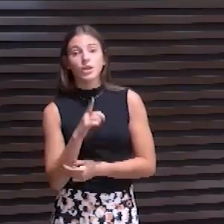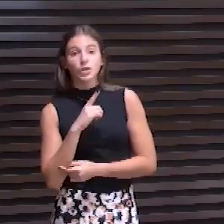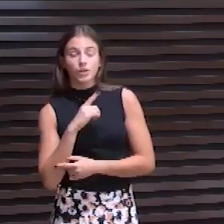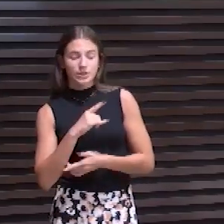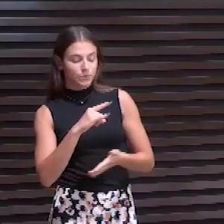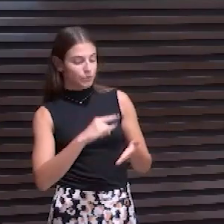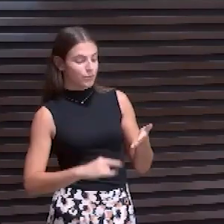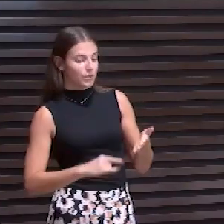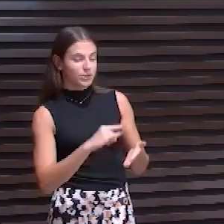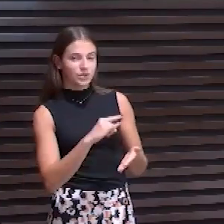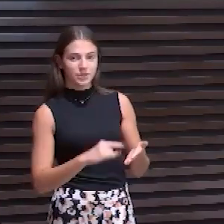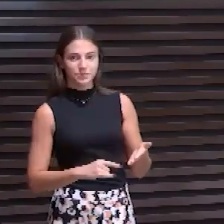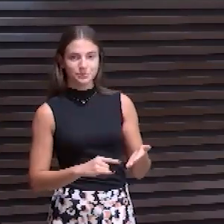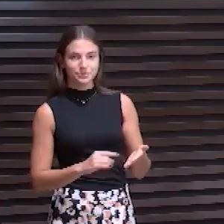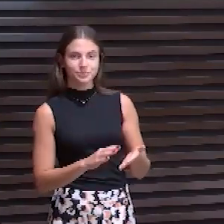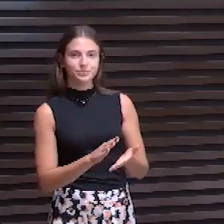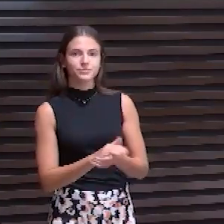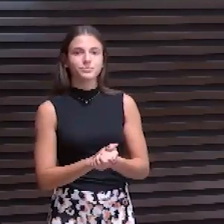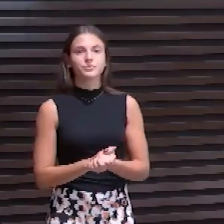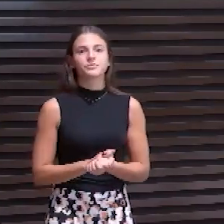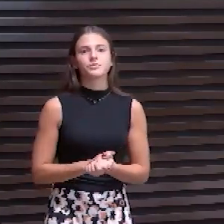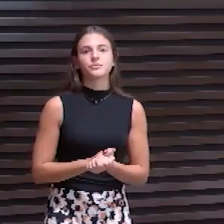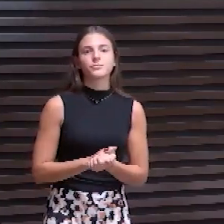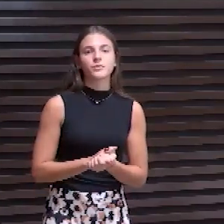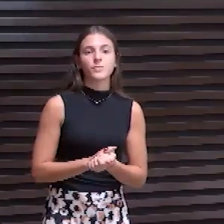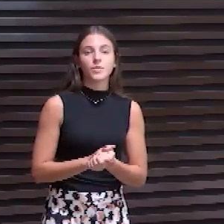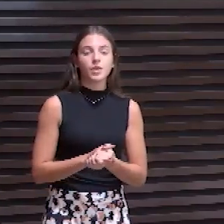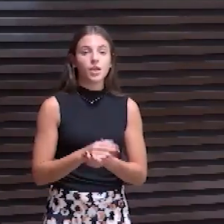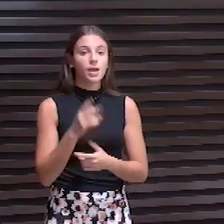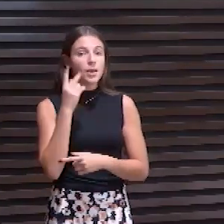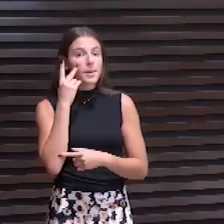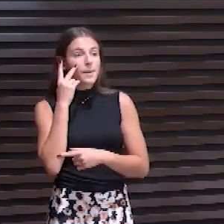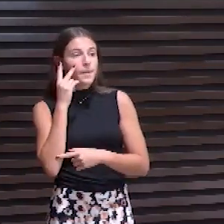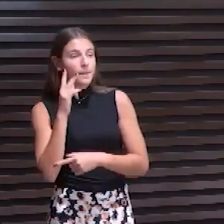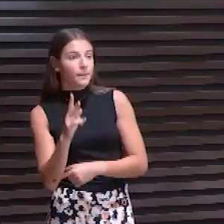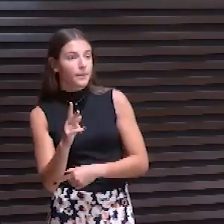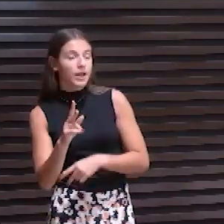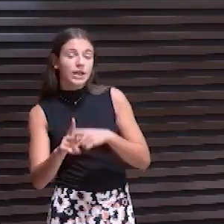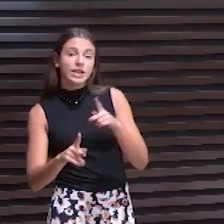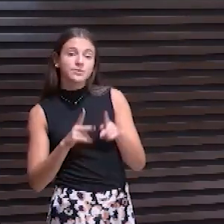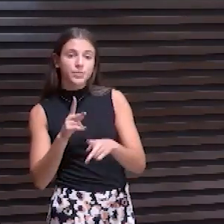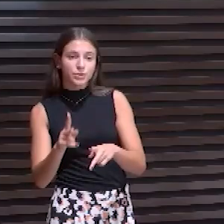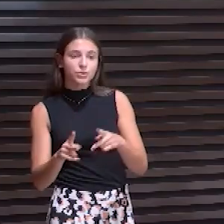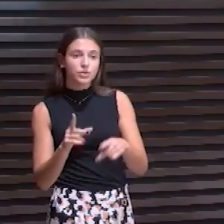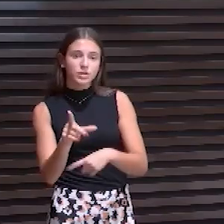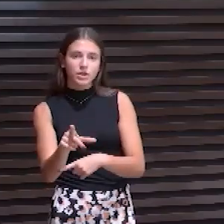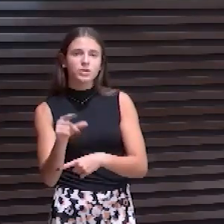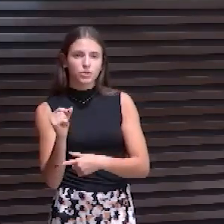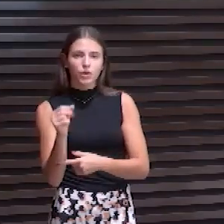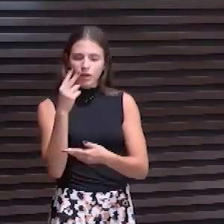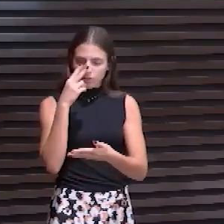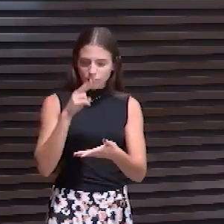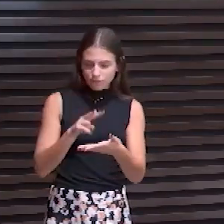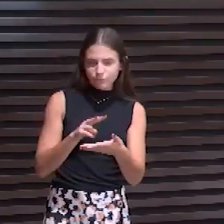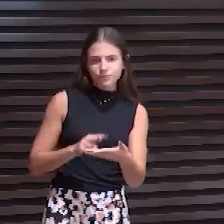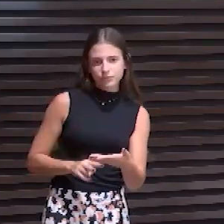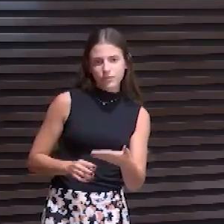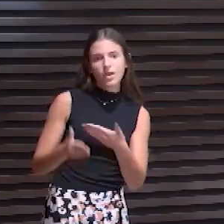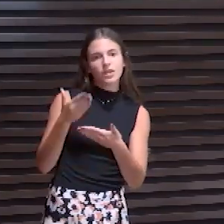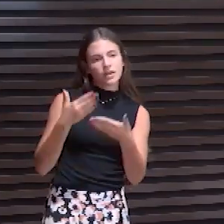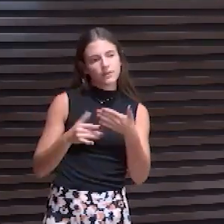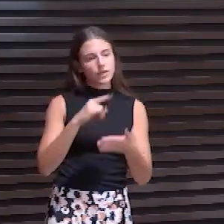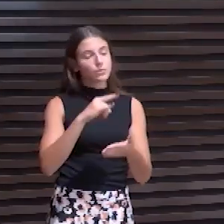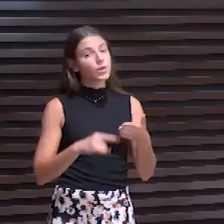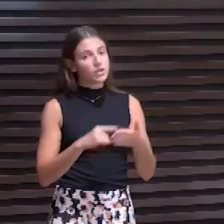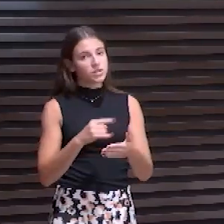boletim. E assim, para os irmãos e para as irmãs que preferem acompanhar pelo boletim, vai dar para acompanhar pelo boletim, porque nós